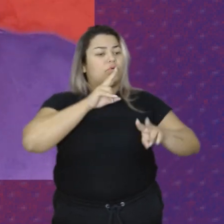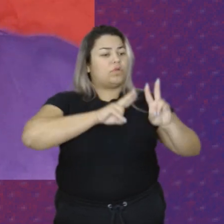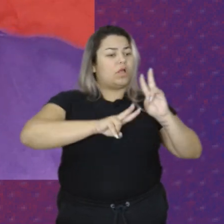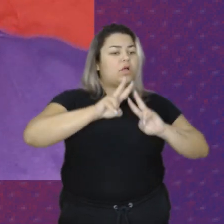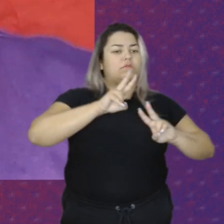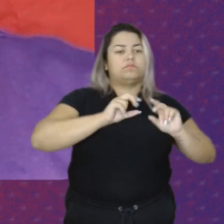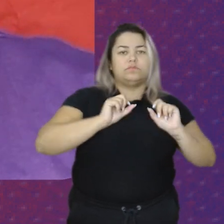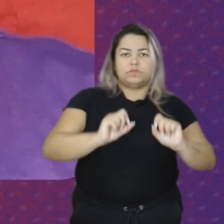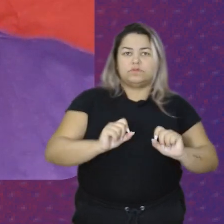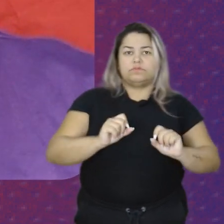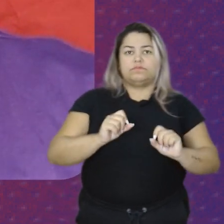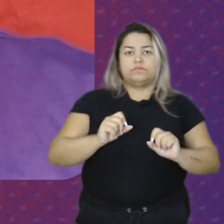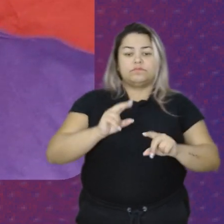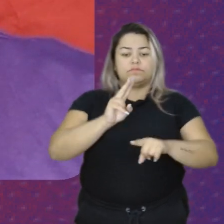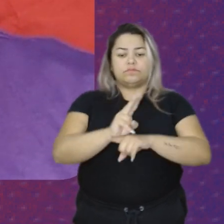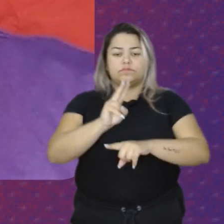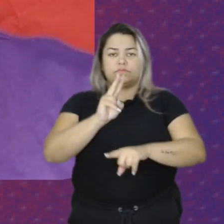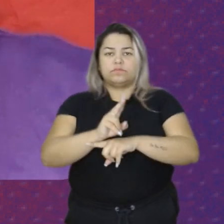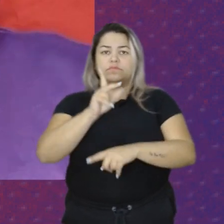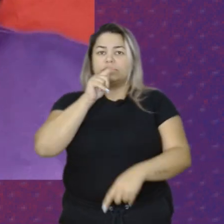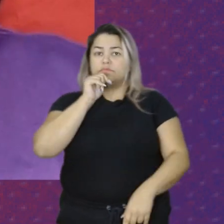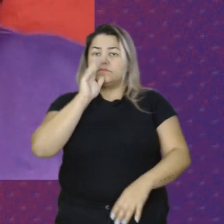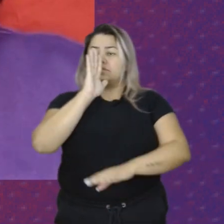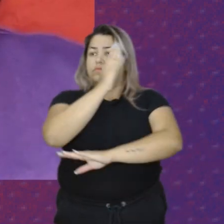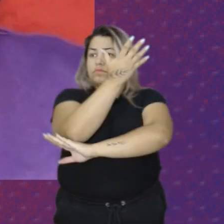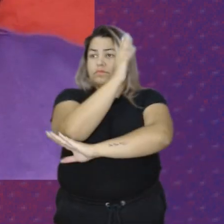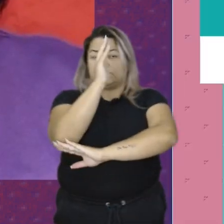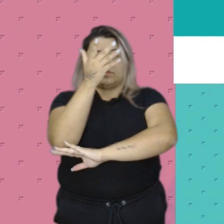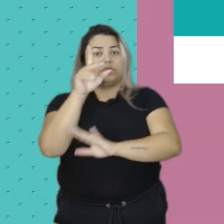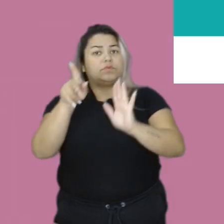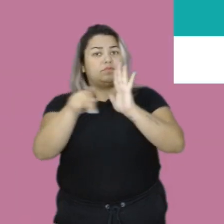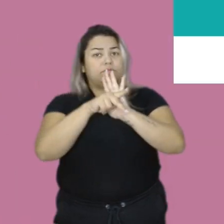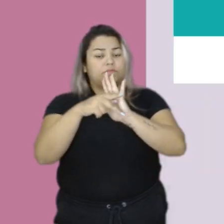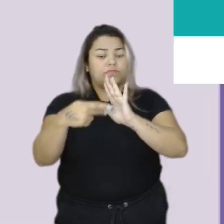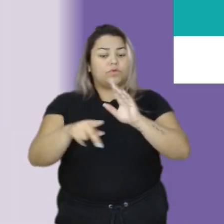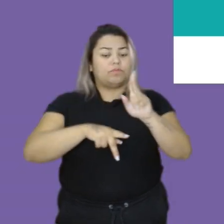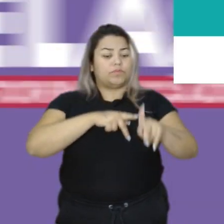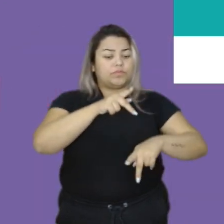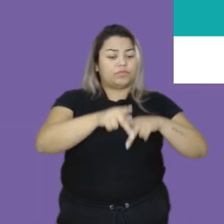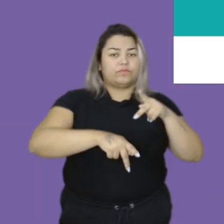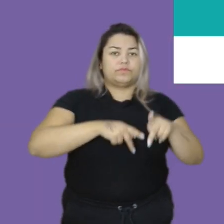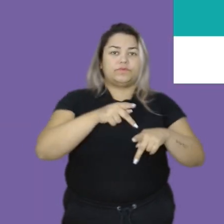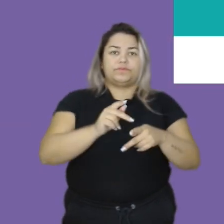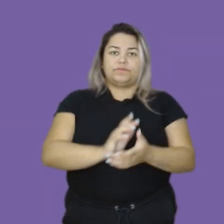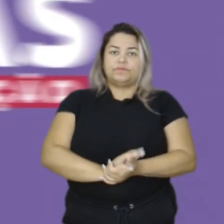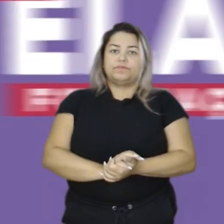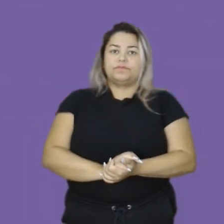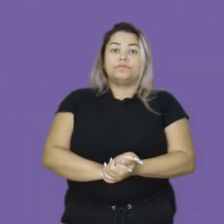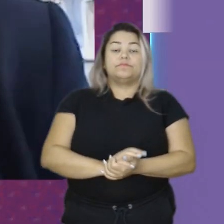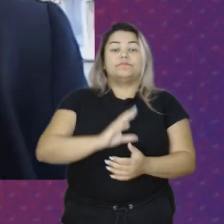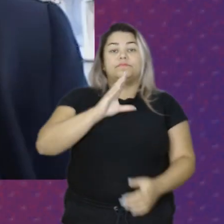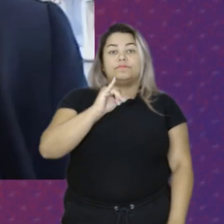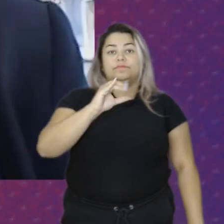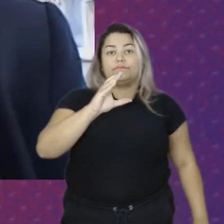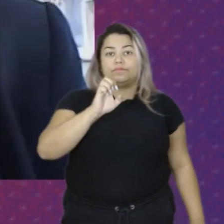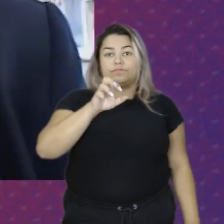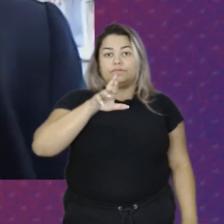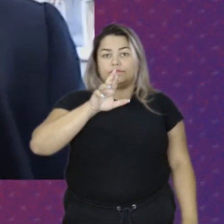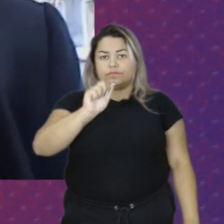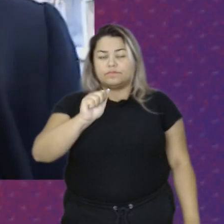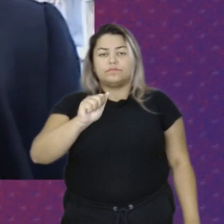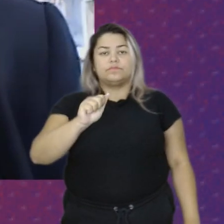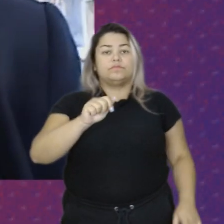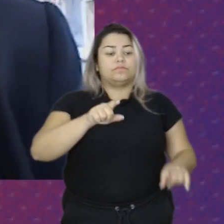preservação da água, do rio, das florestas e dos próprios povos. Eu sou Cícera Nunes, eu